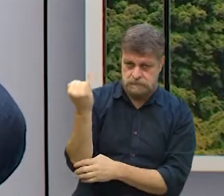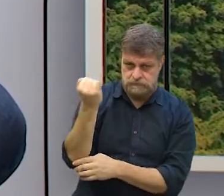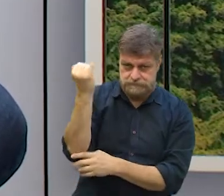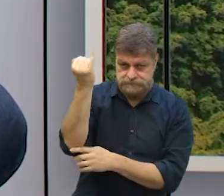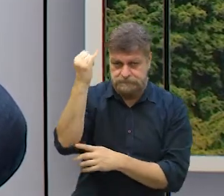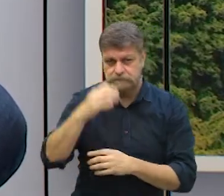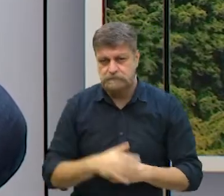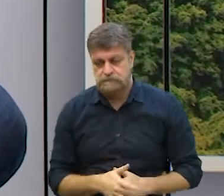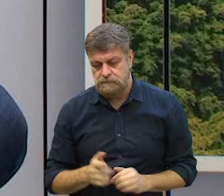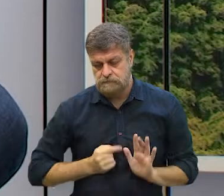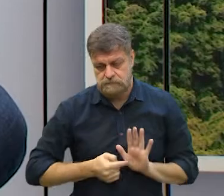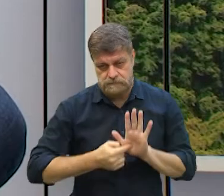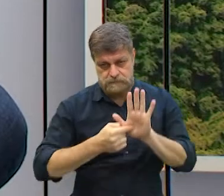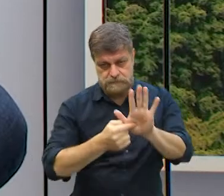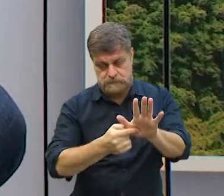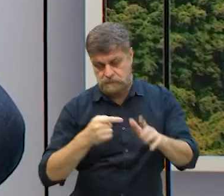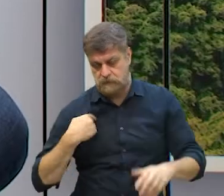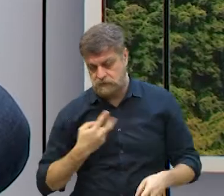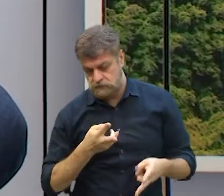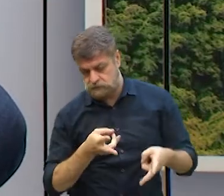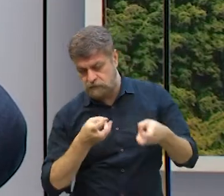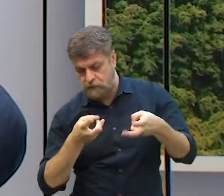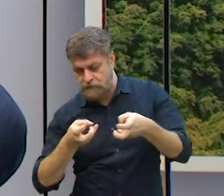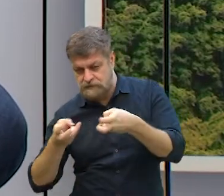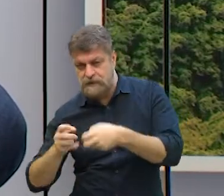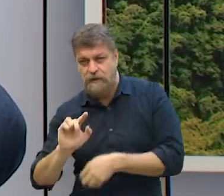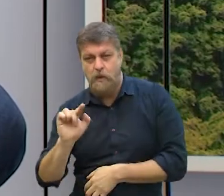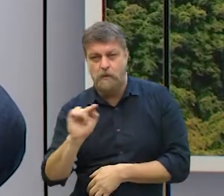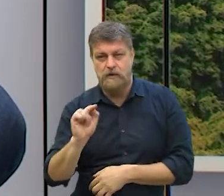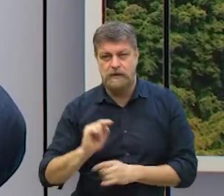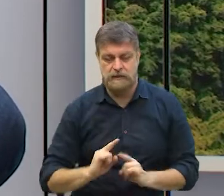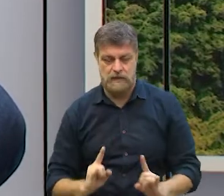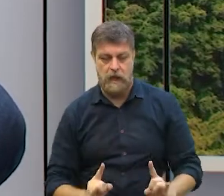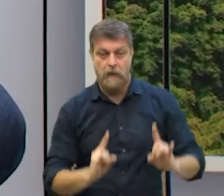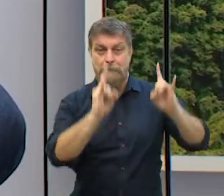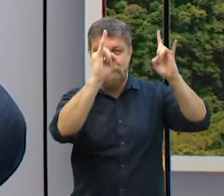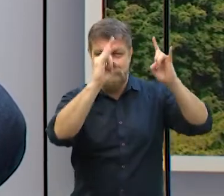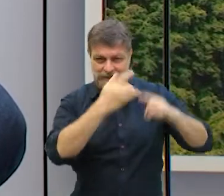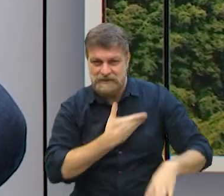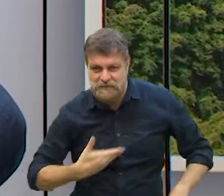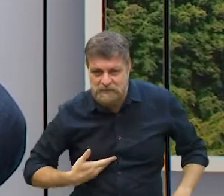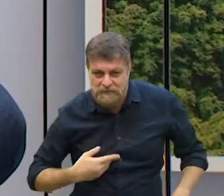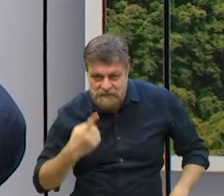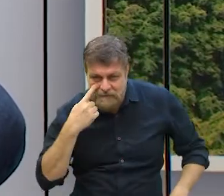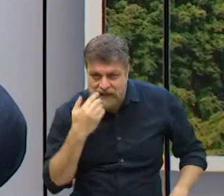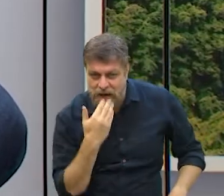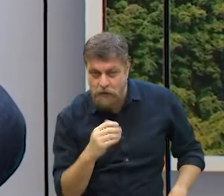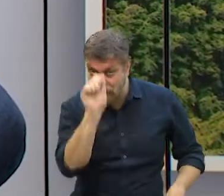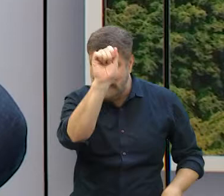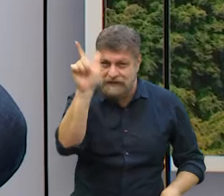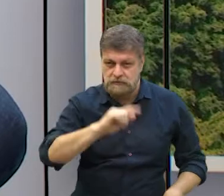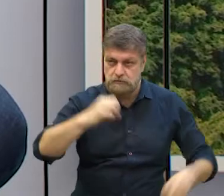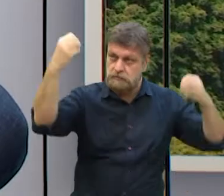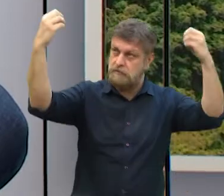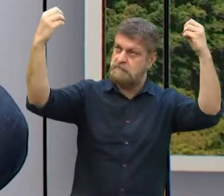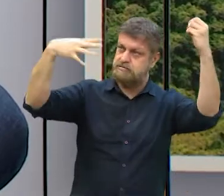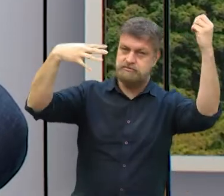elas são importantes. Essas sinalizações que a gente vê, prédios públicos de